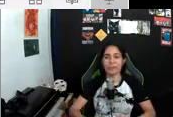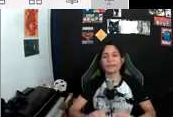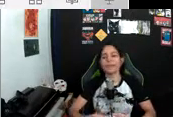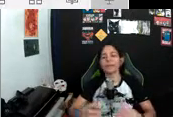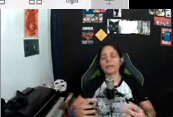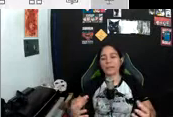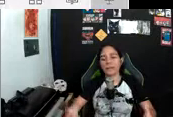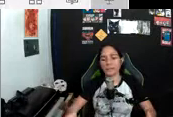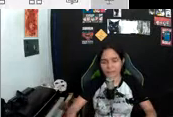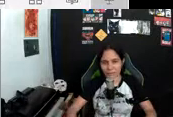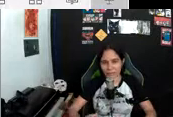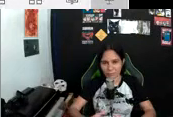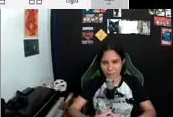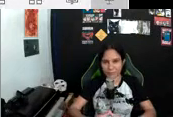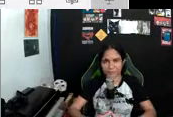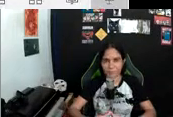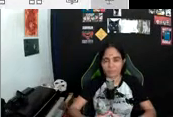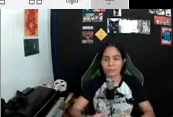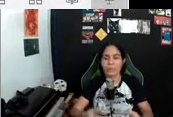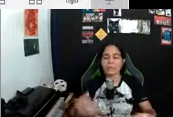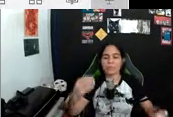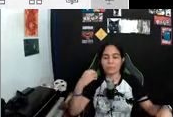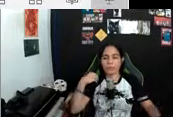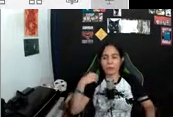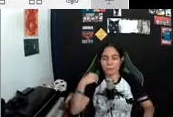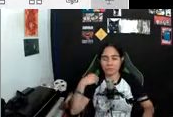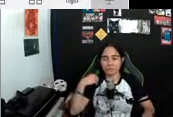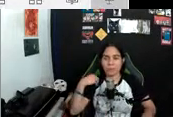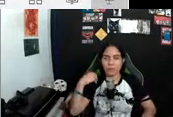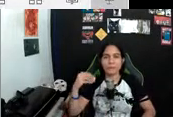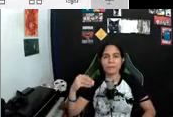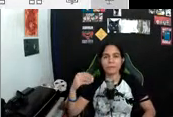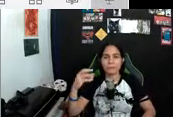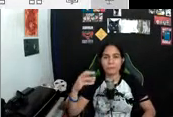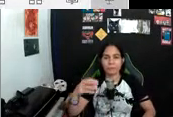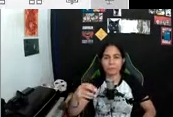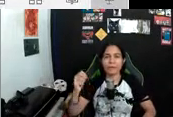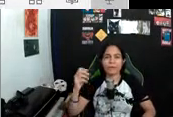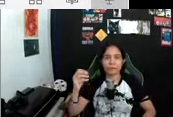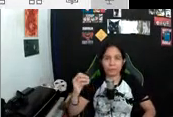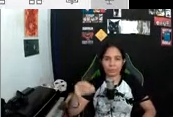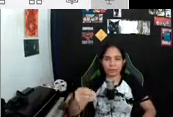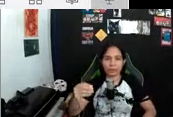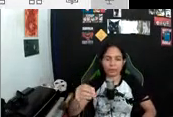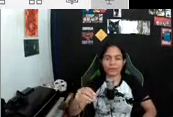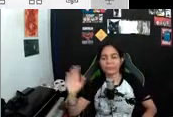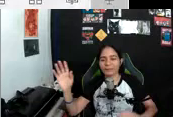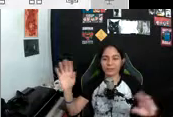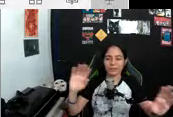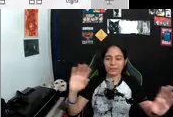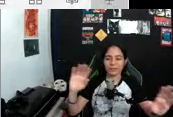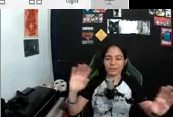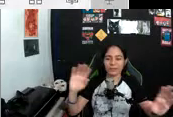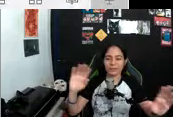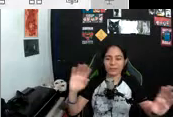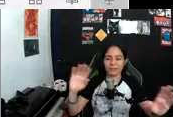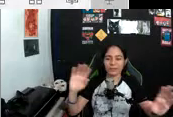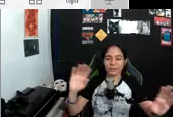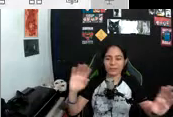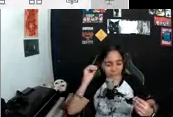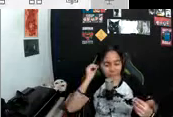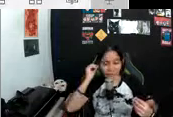existem peculiaridades de cada país. Por exemplo, nós vivemos num país tropical, abençoado